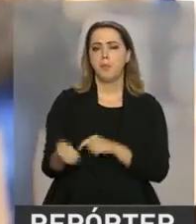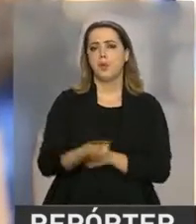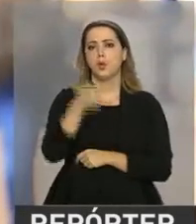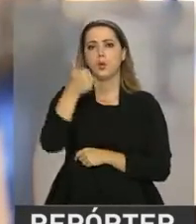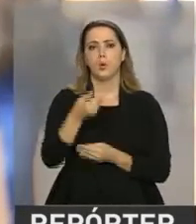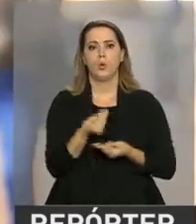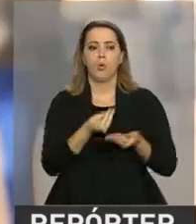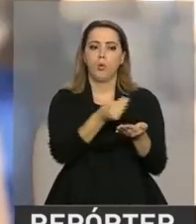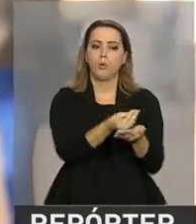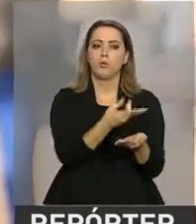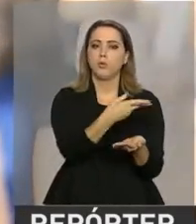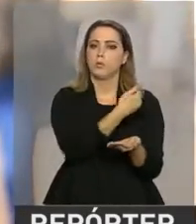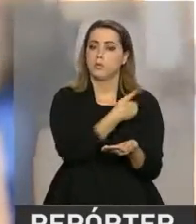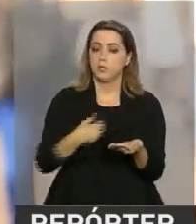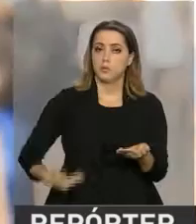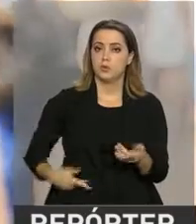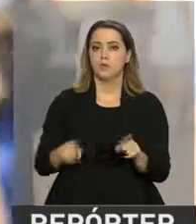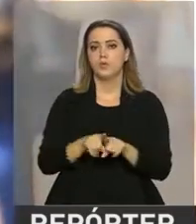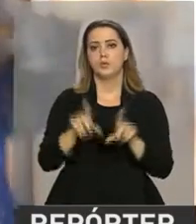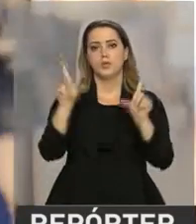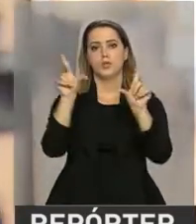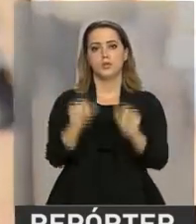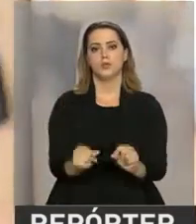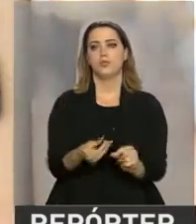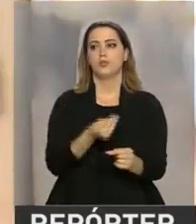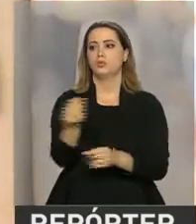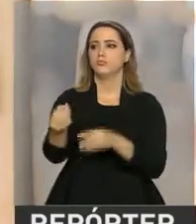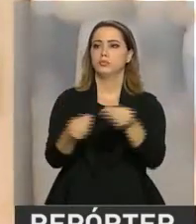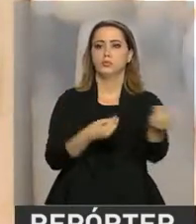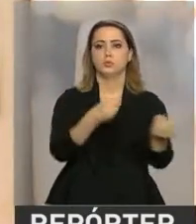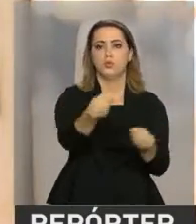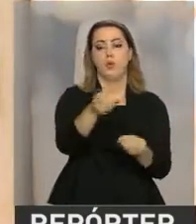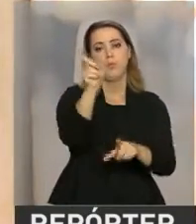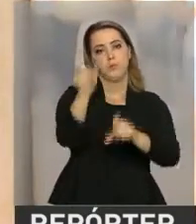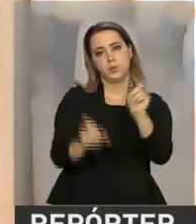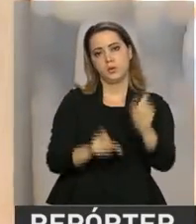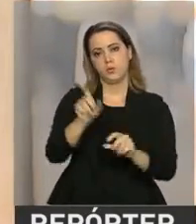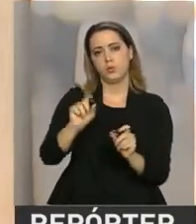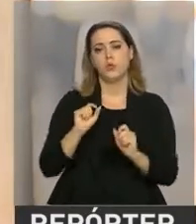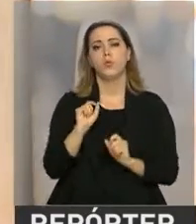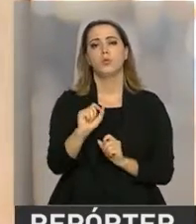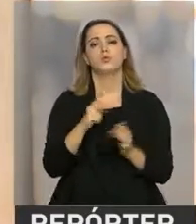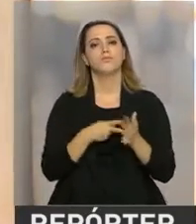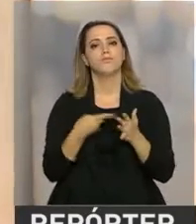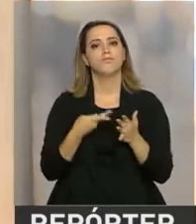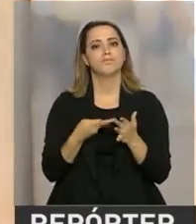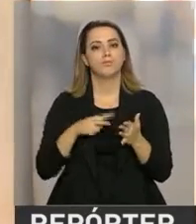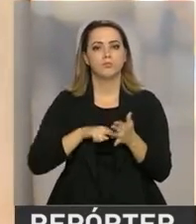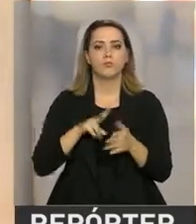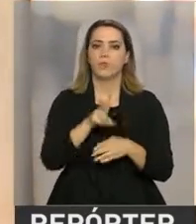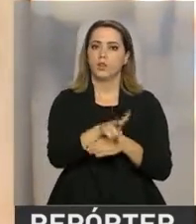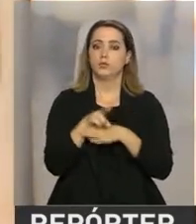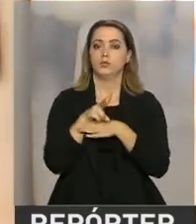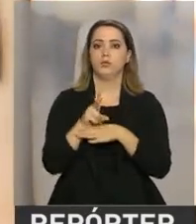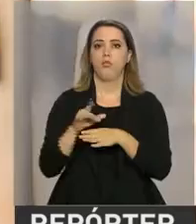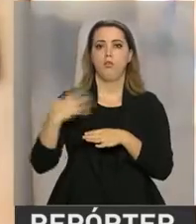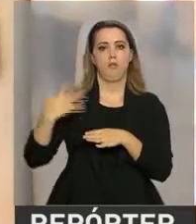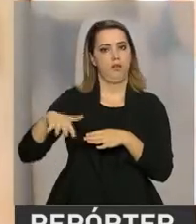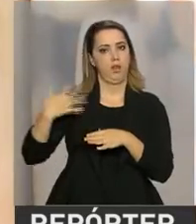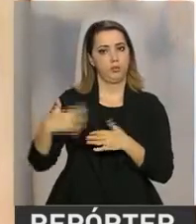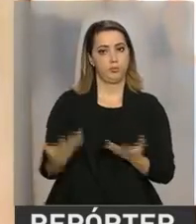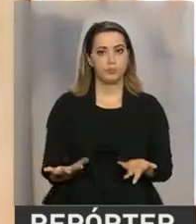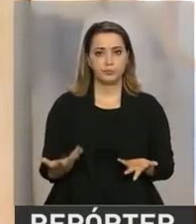a quantidade de dinheiro disponível para emprestar ao consumidor, o que acaba tornando o crédito mais caro. A Selic